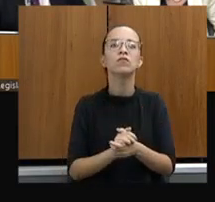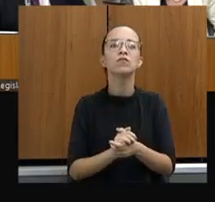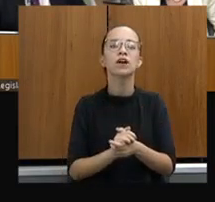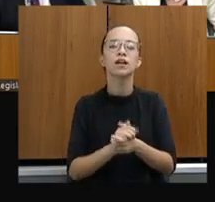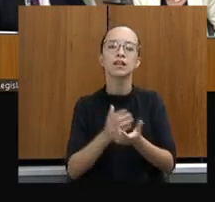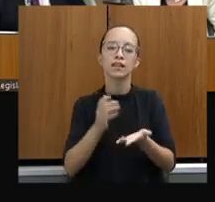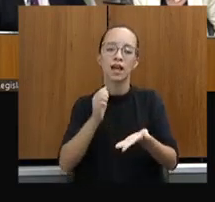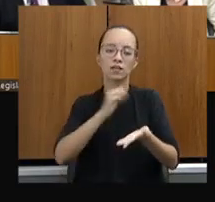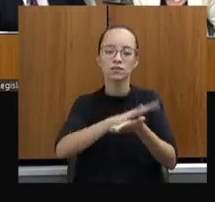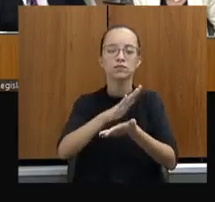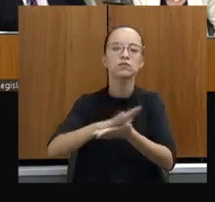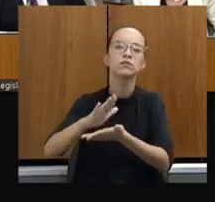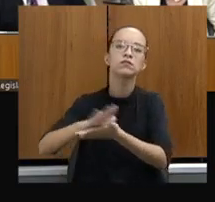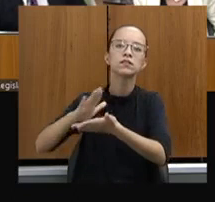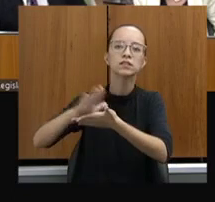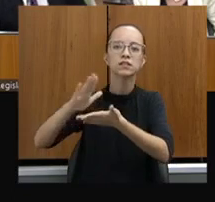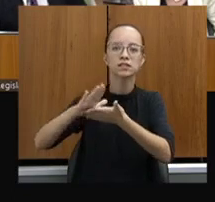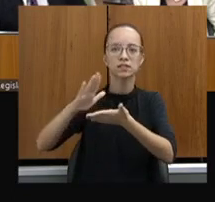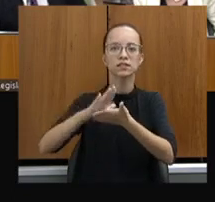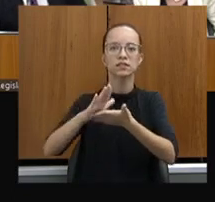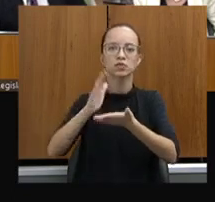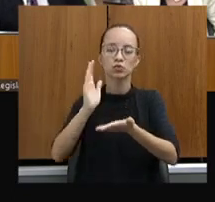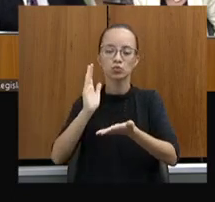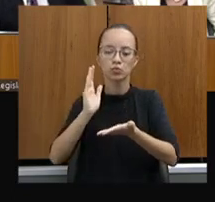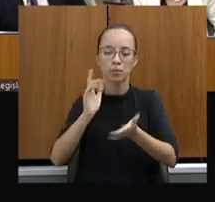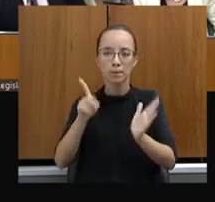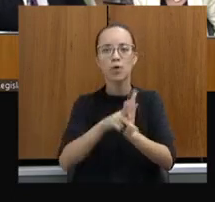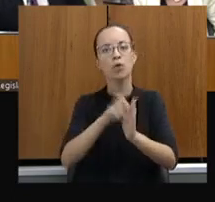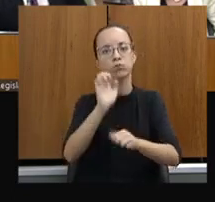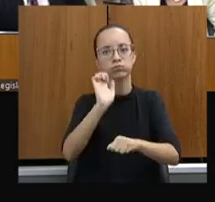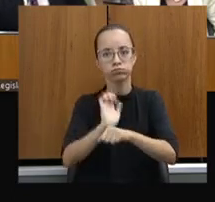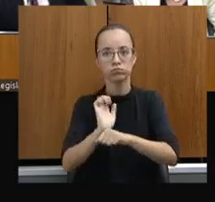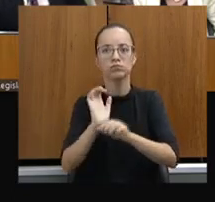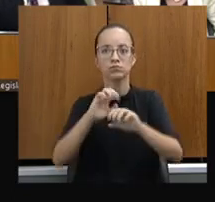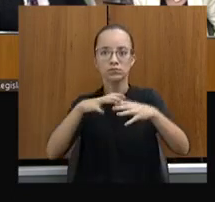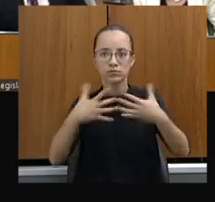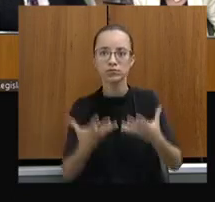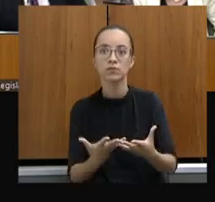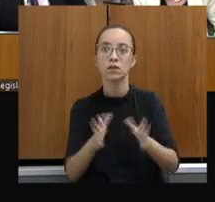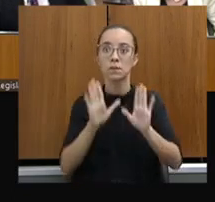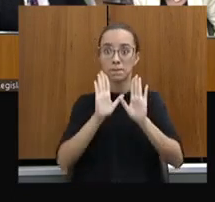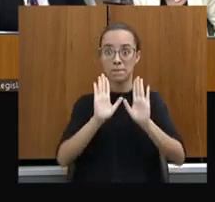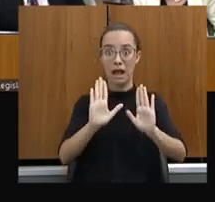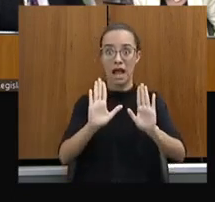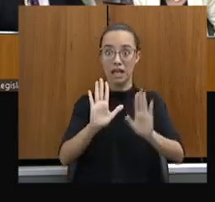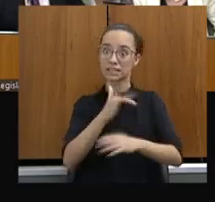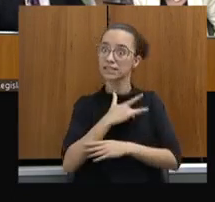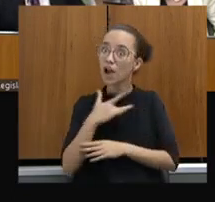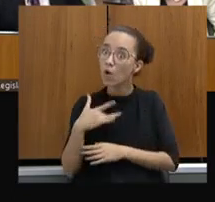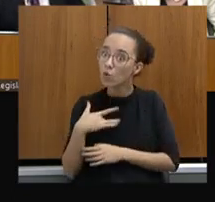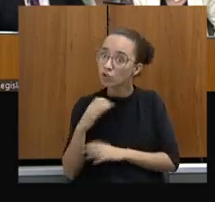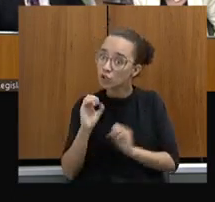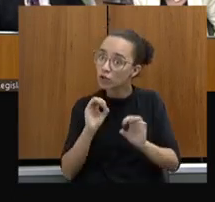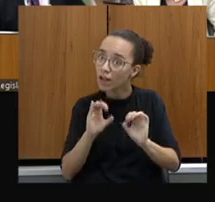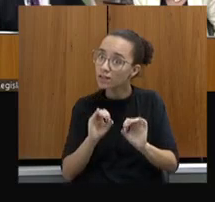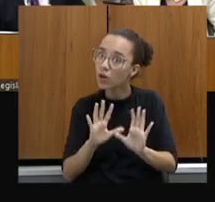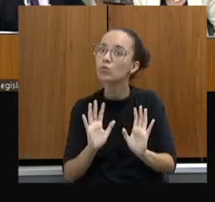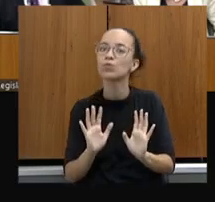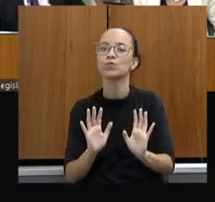despesas por imagem do gasto do Estado ressalvando saúde e educação e